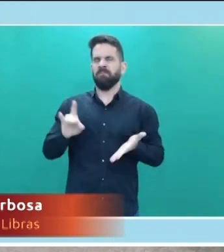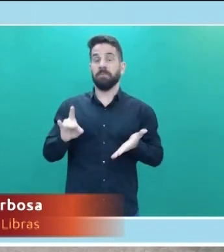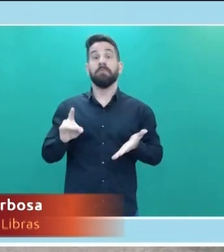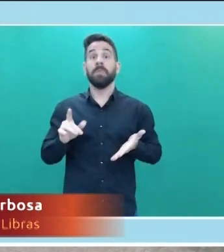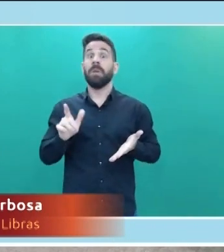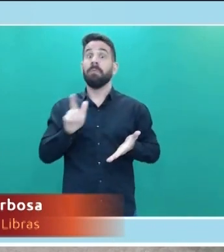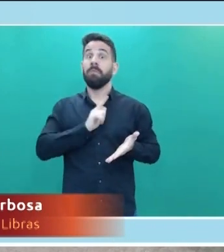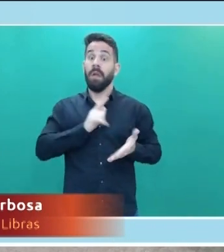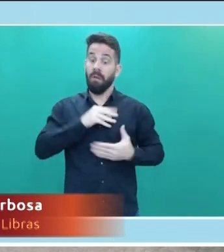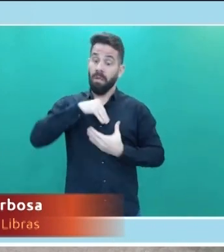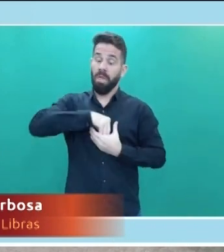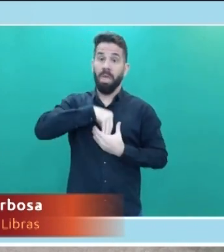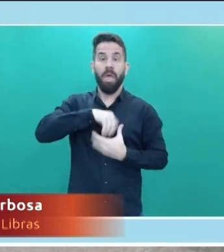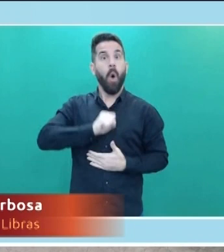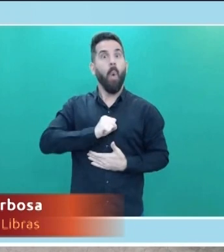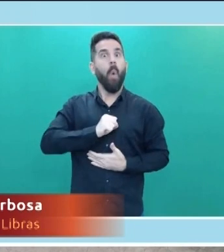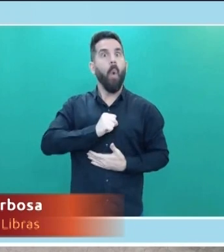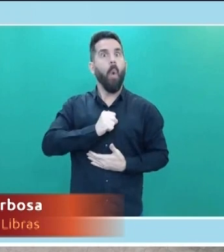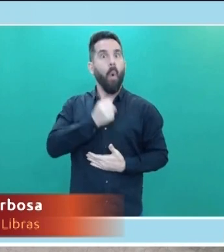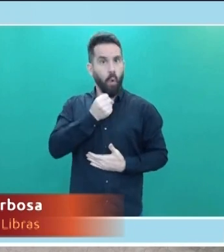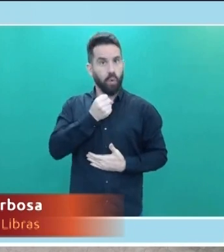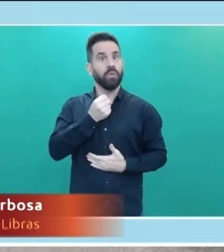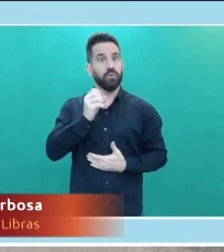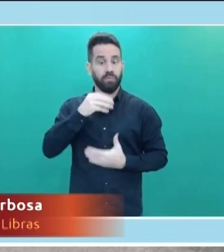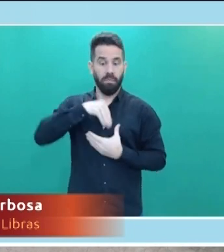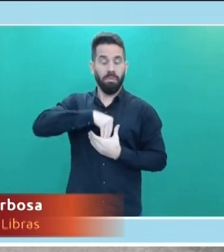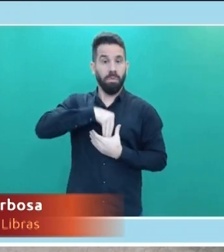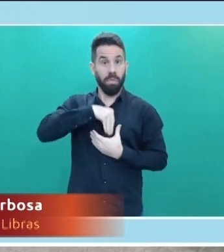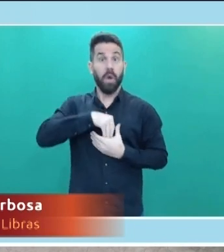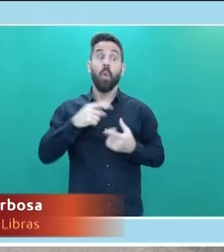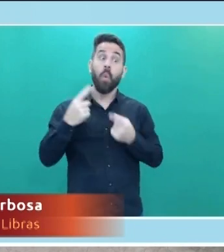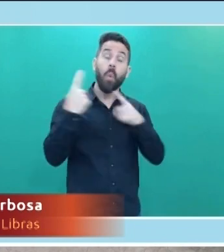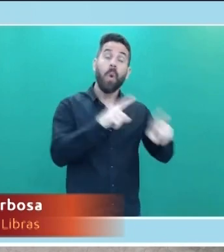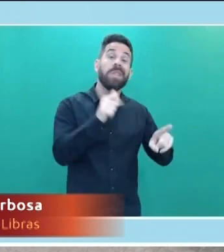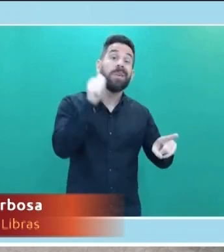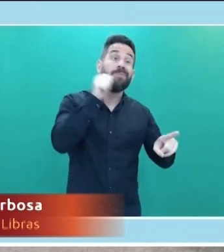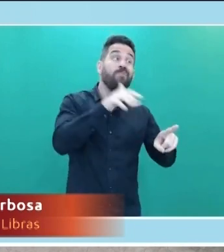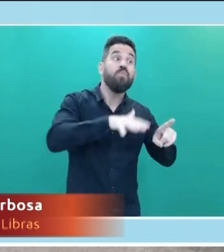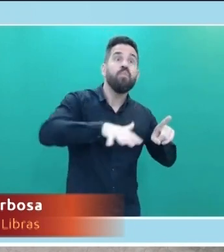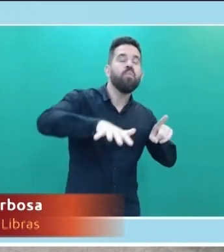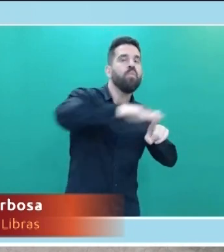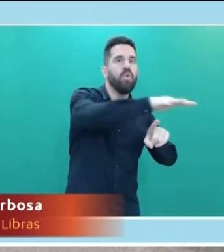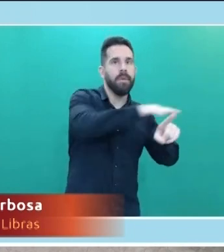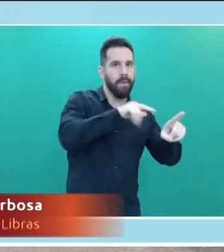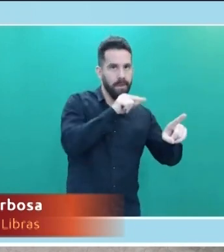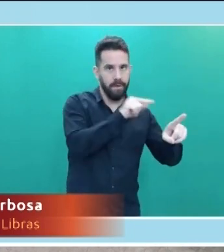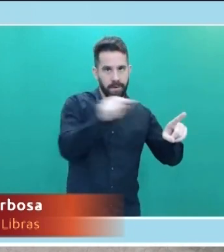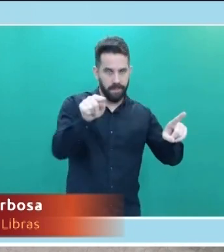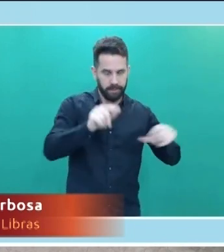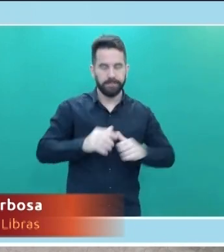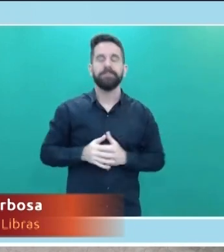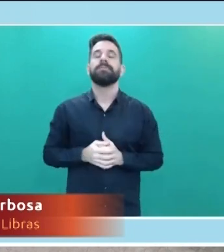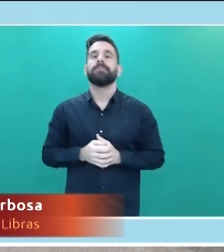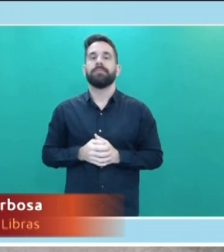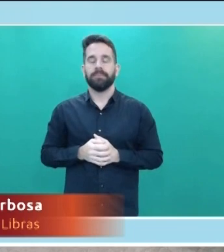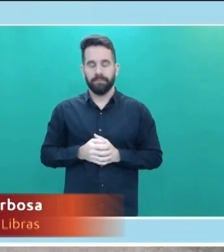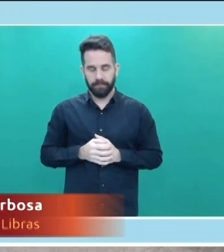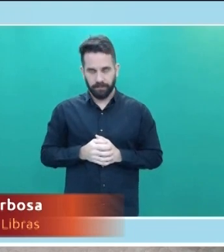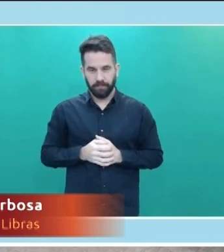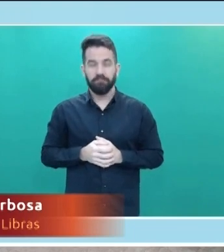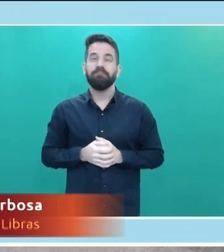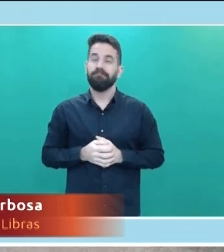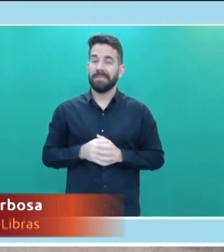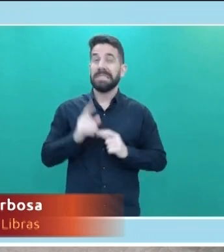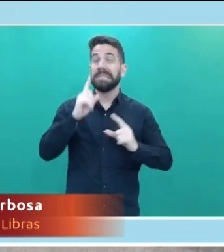mesmo, contra o gênero feminino, né? Contra as mulheres. Então, é bem complicado,